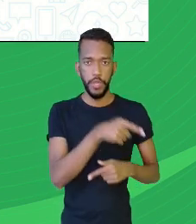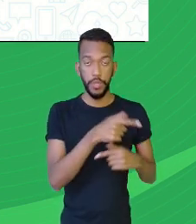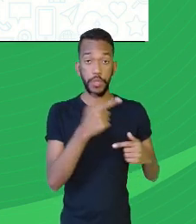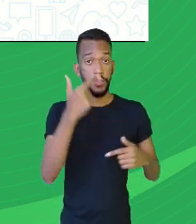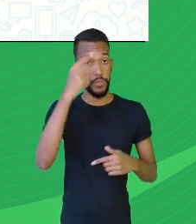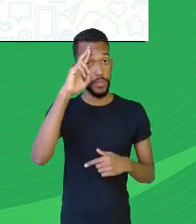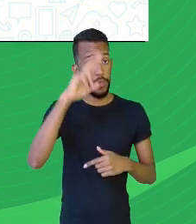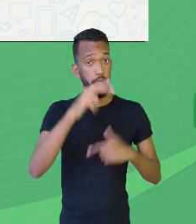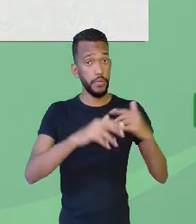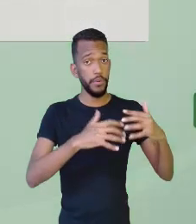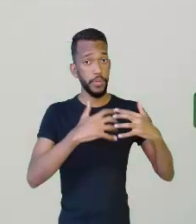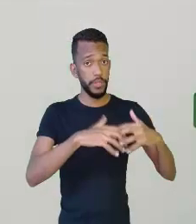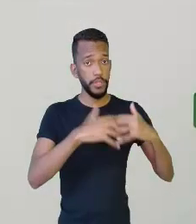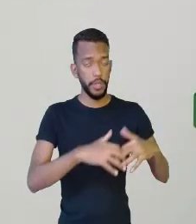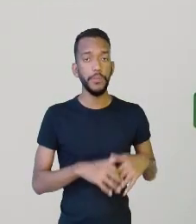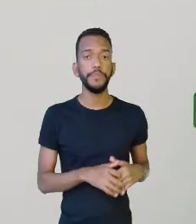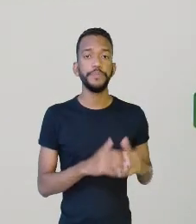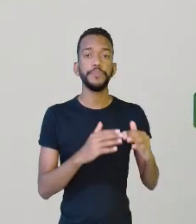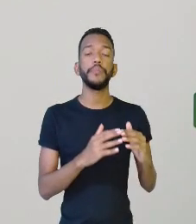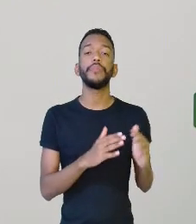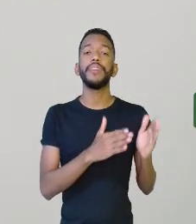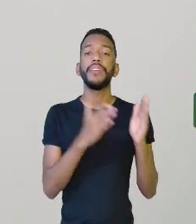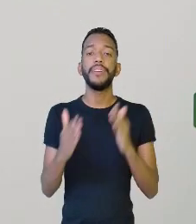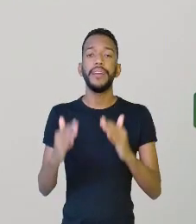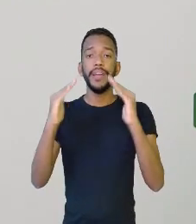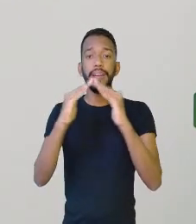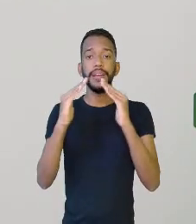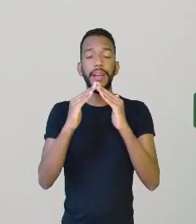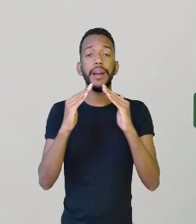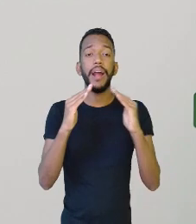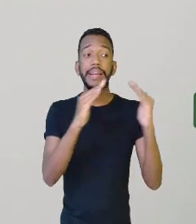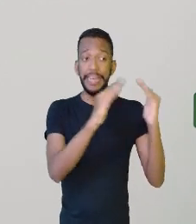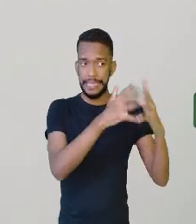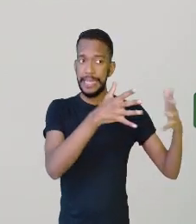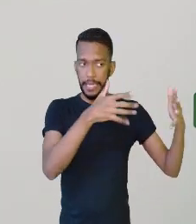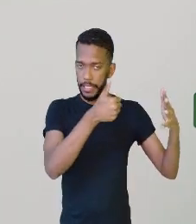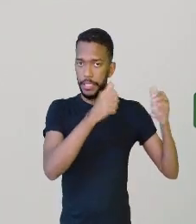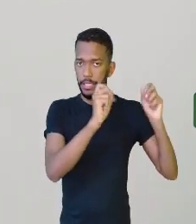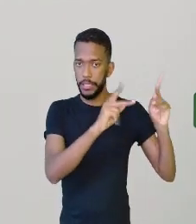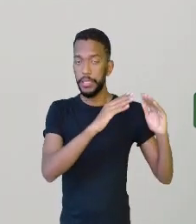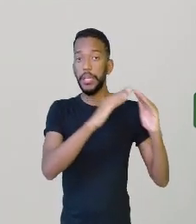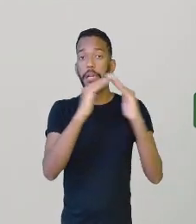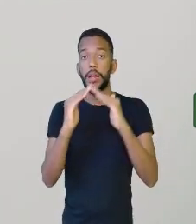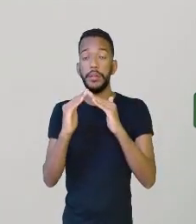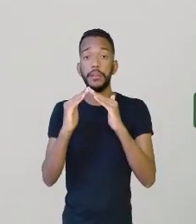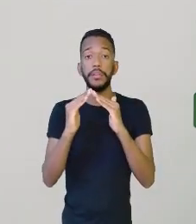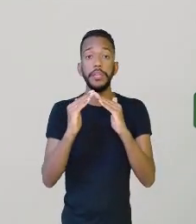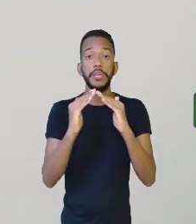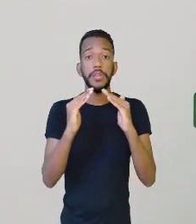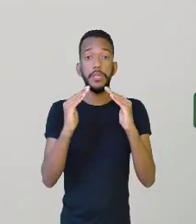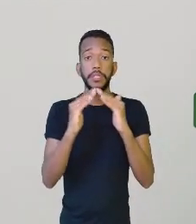Além da Casa Grande, nós tínhamos a senzala. E aí nós tínhamos a